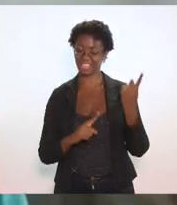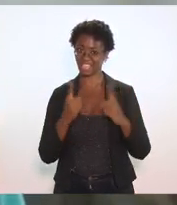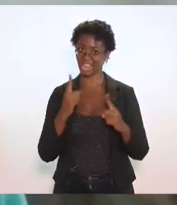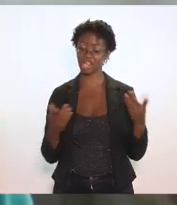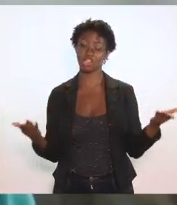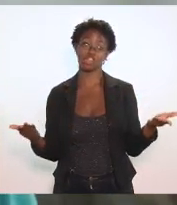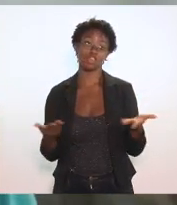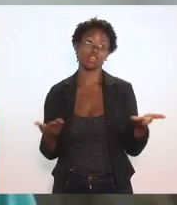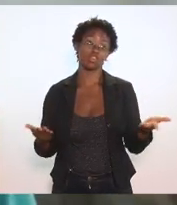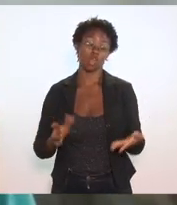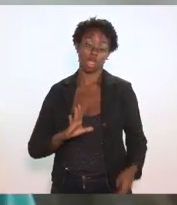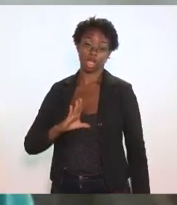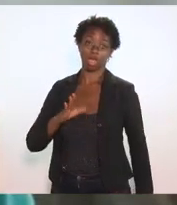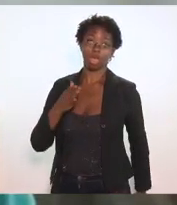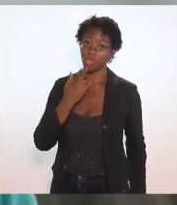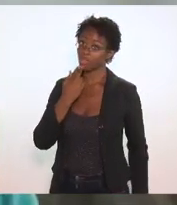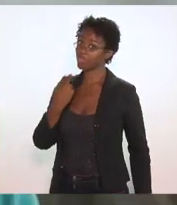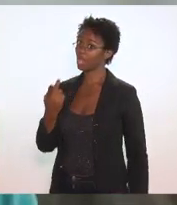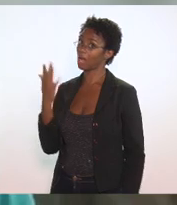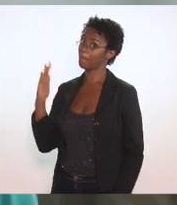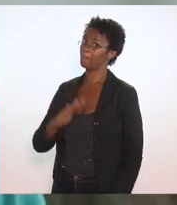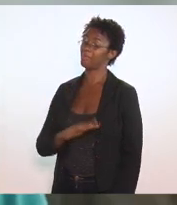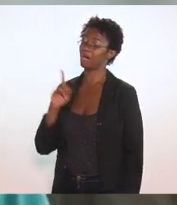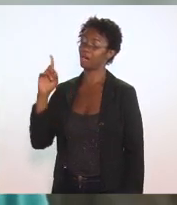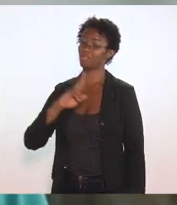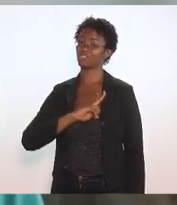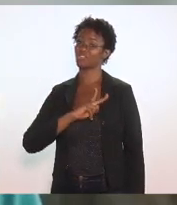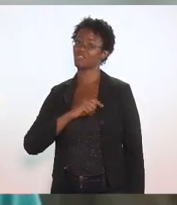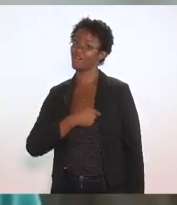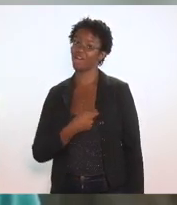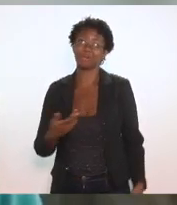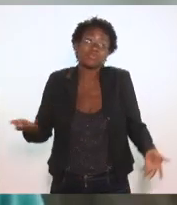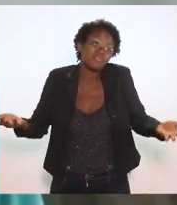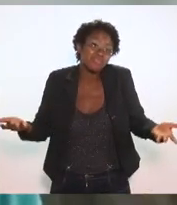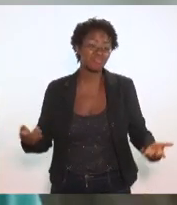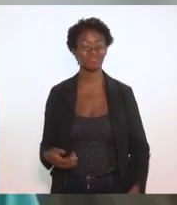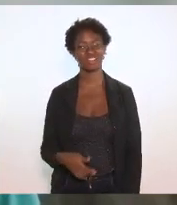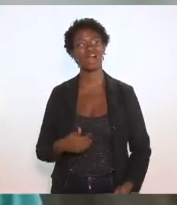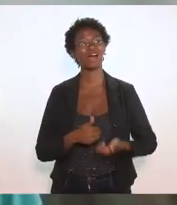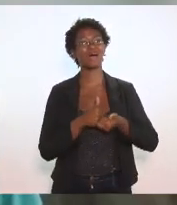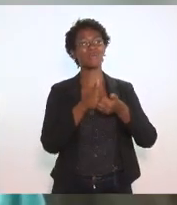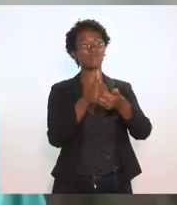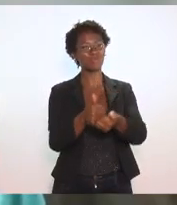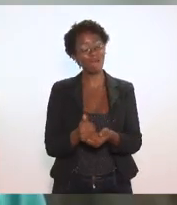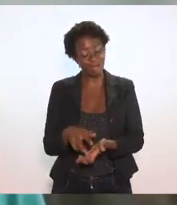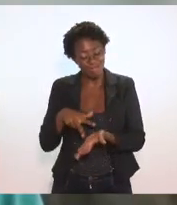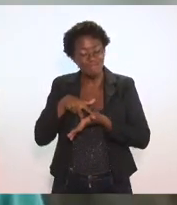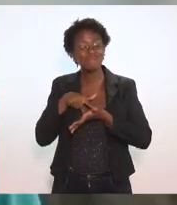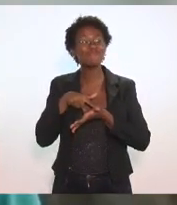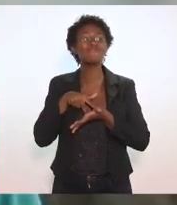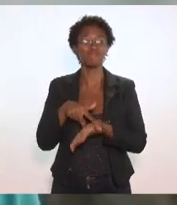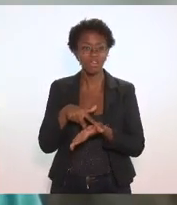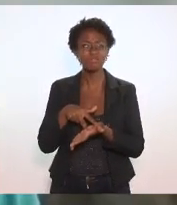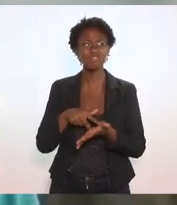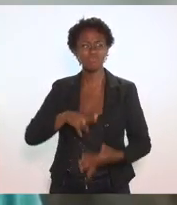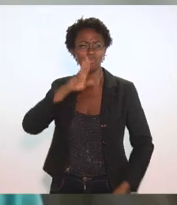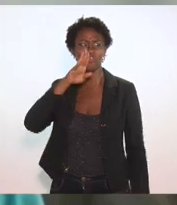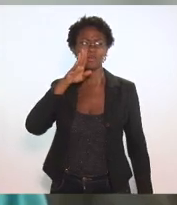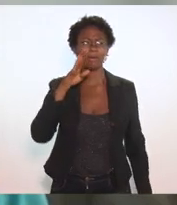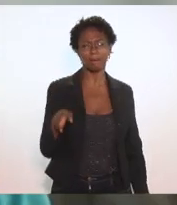voz para criticar Getúlio Vargas. Fizeram apoio intransigente,